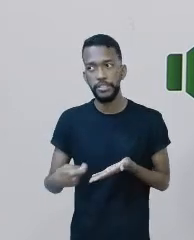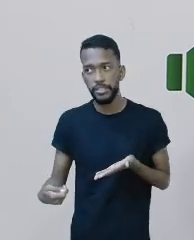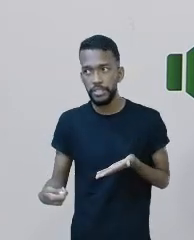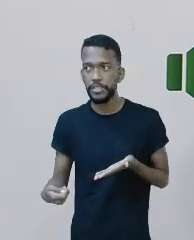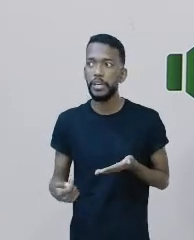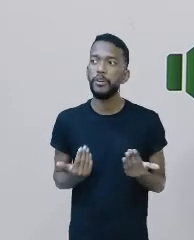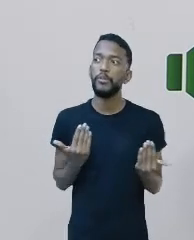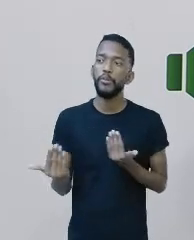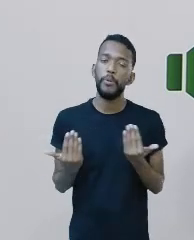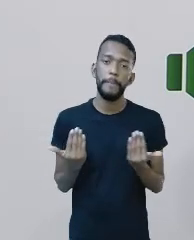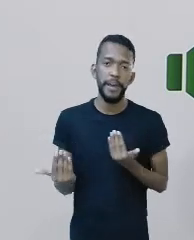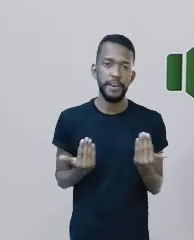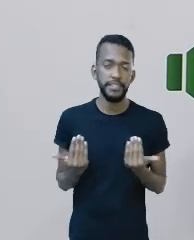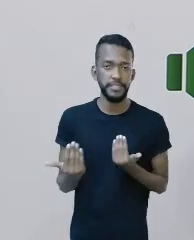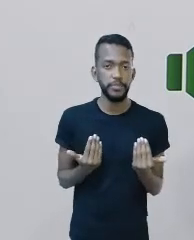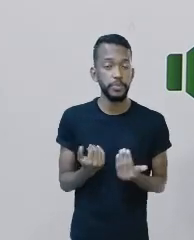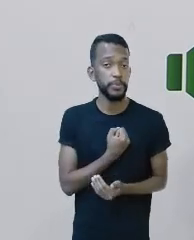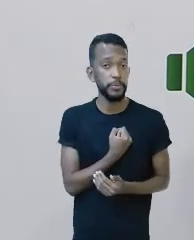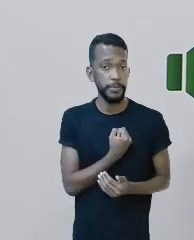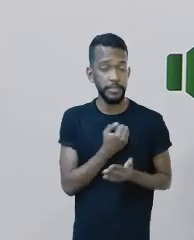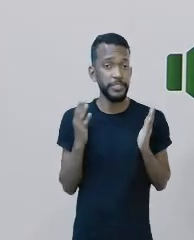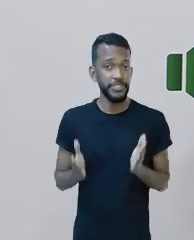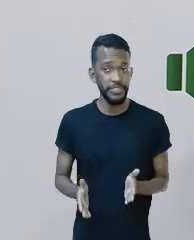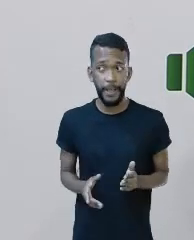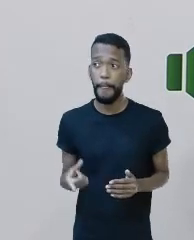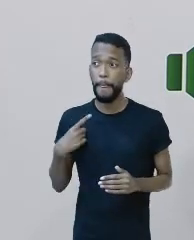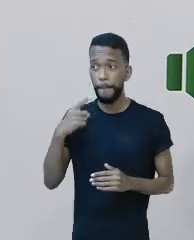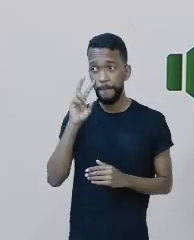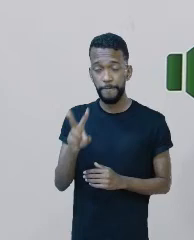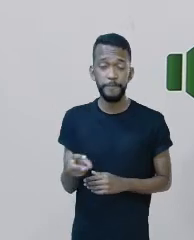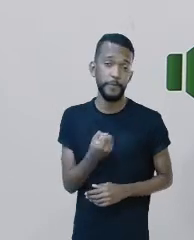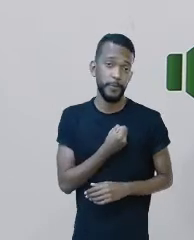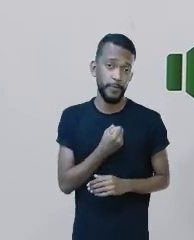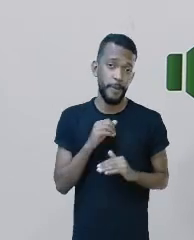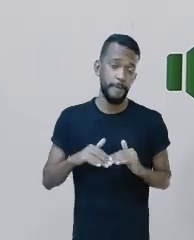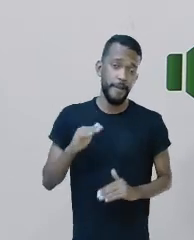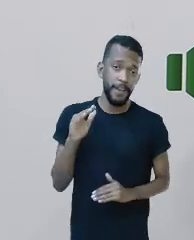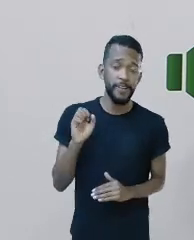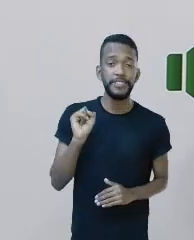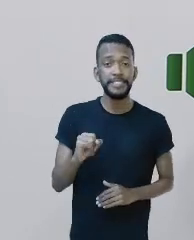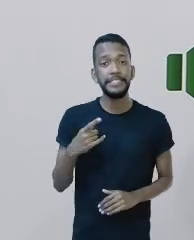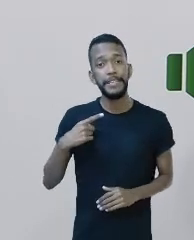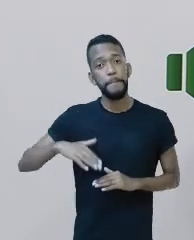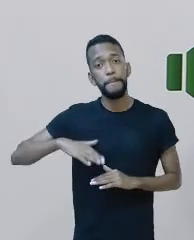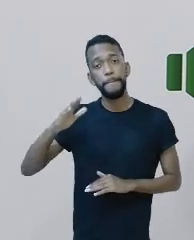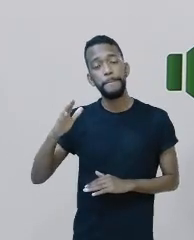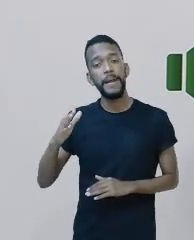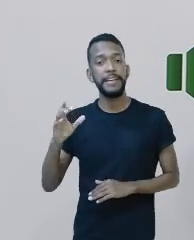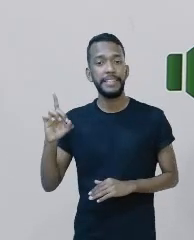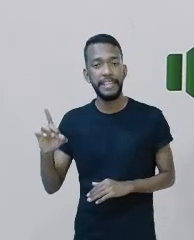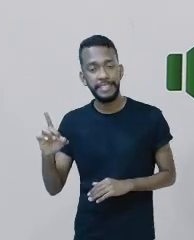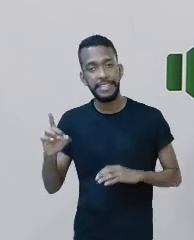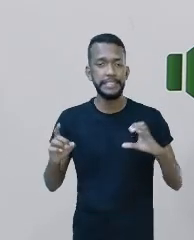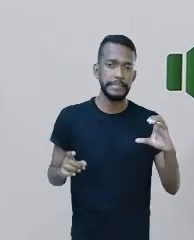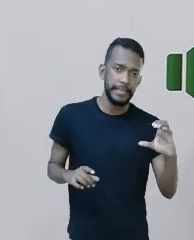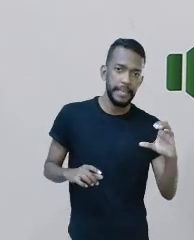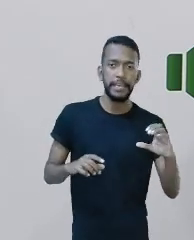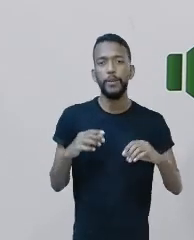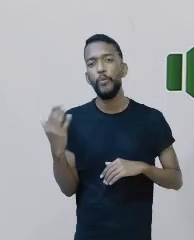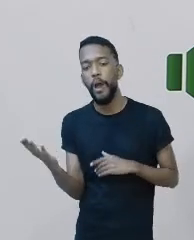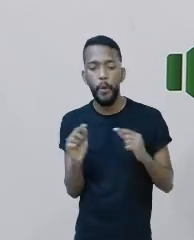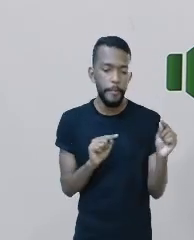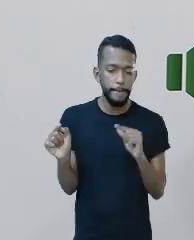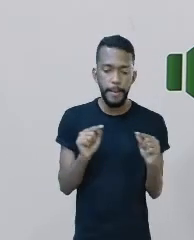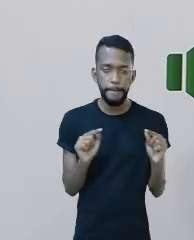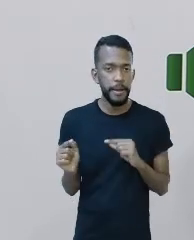a escrita e comparamos os números, vimos o número que era maior, se ele tinha mais dezena, se ele tinha mais centena, fizemos